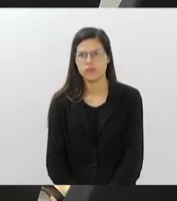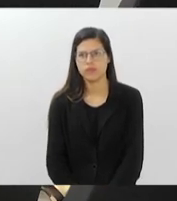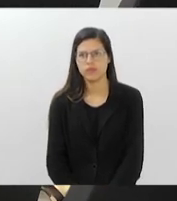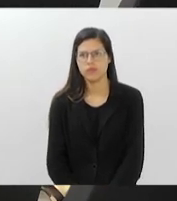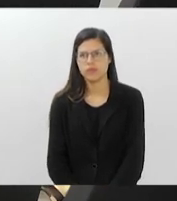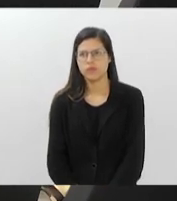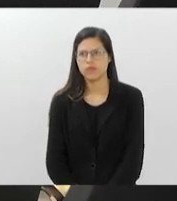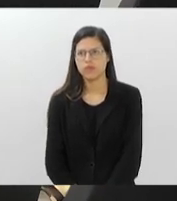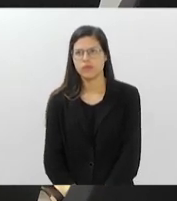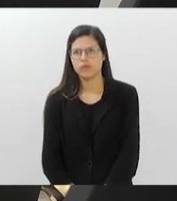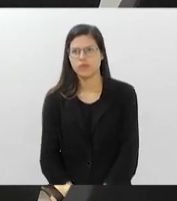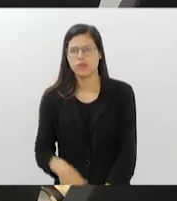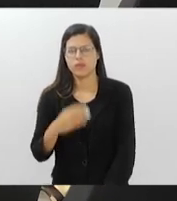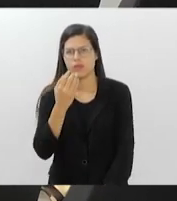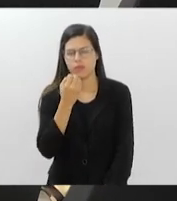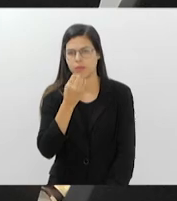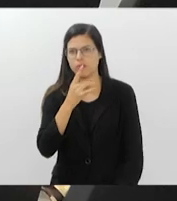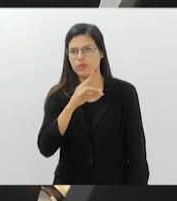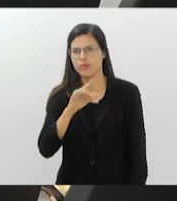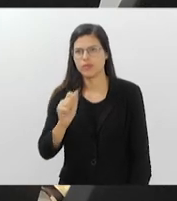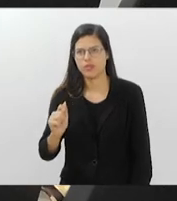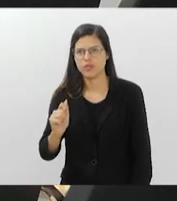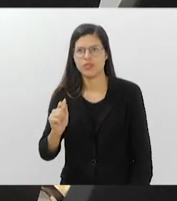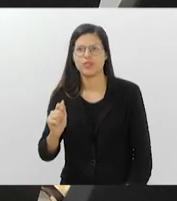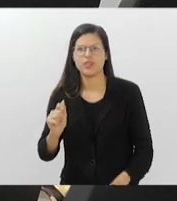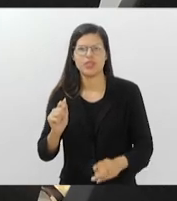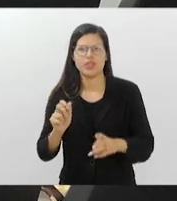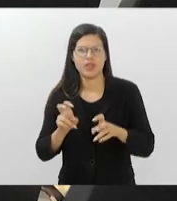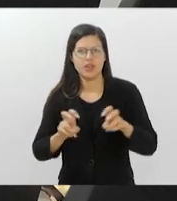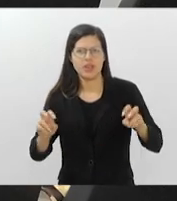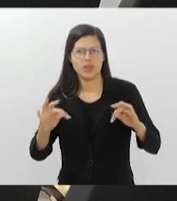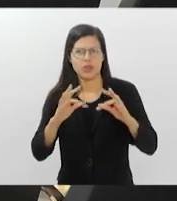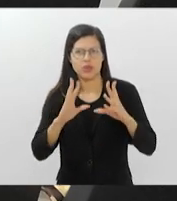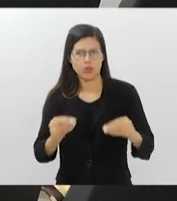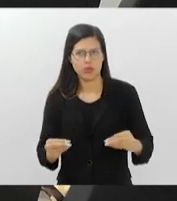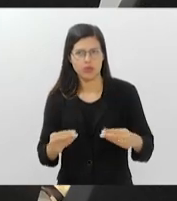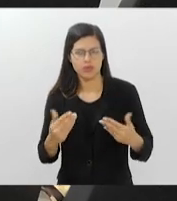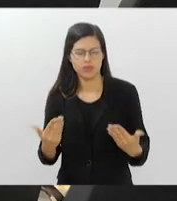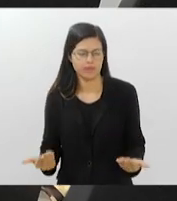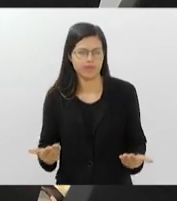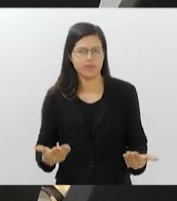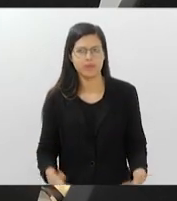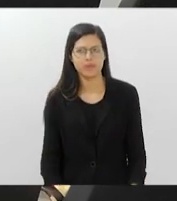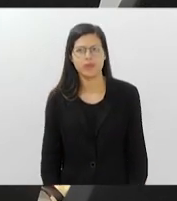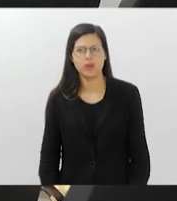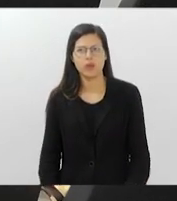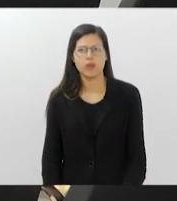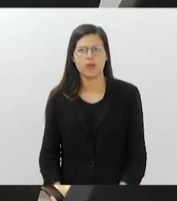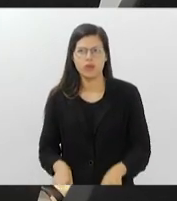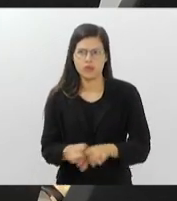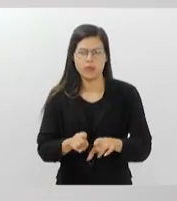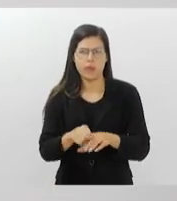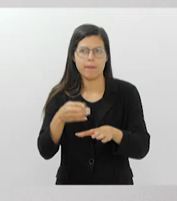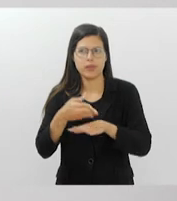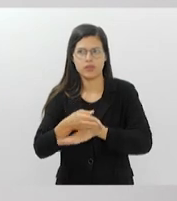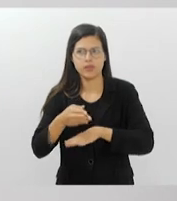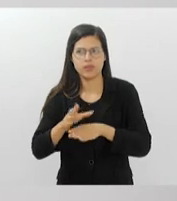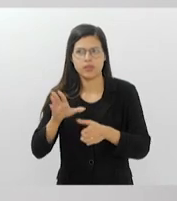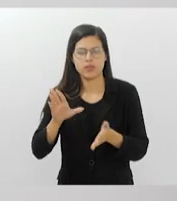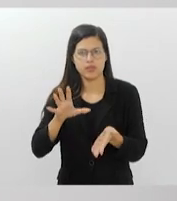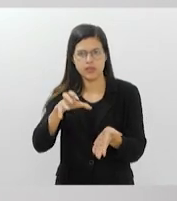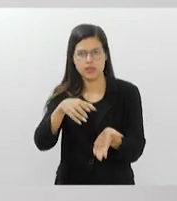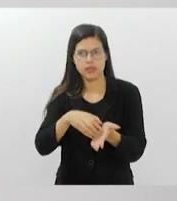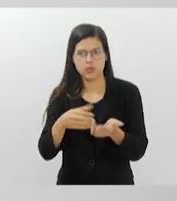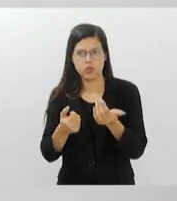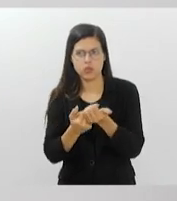aqui Bom dia mesa bom dia a todos e todos então eu faço parte né do Centro de Apoio social